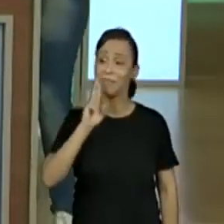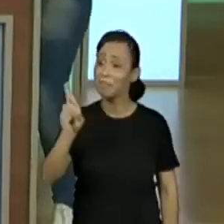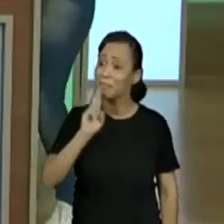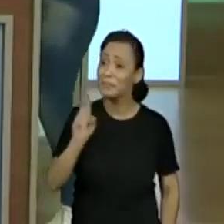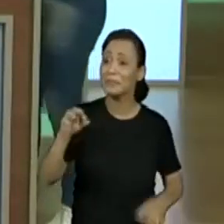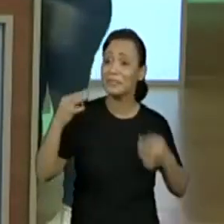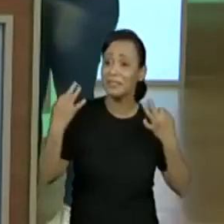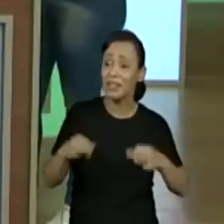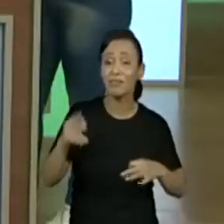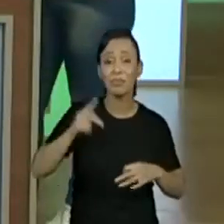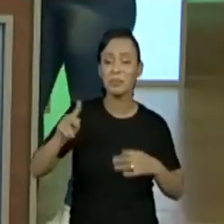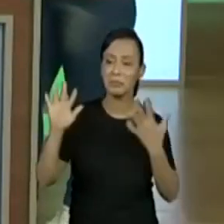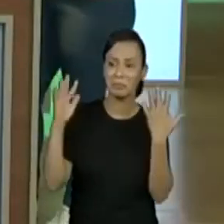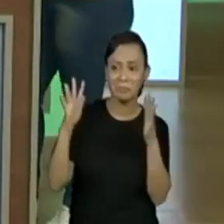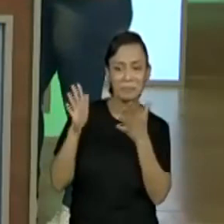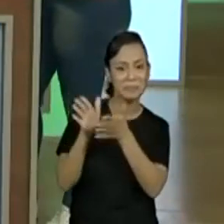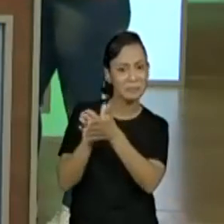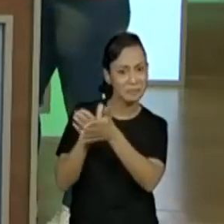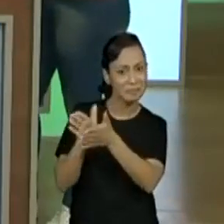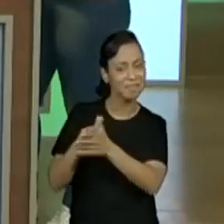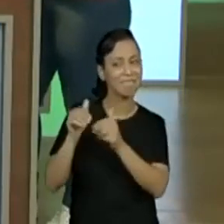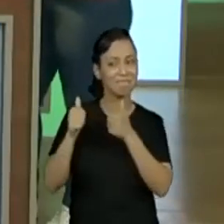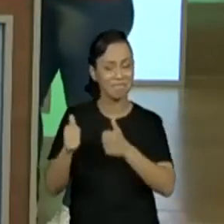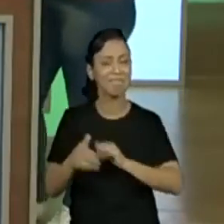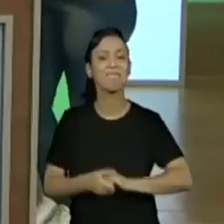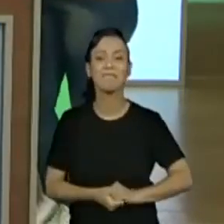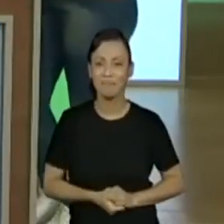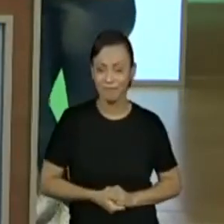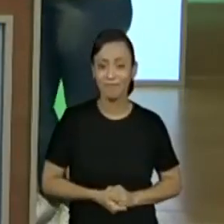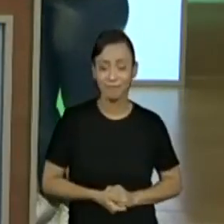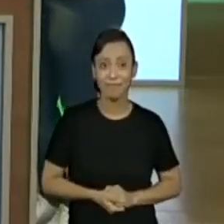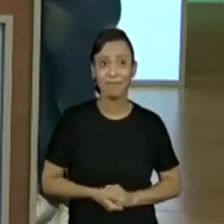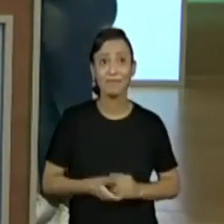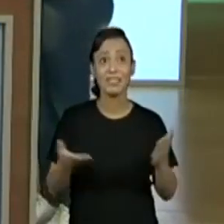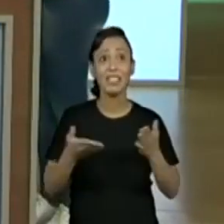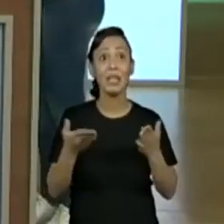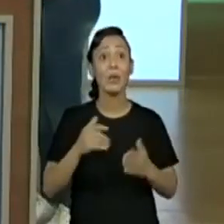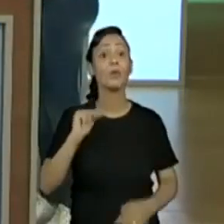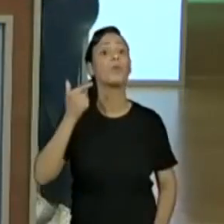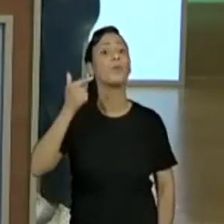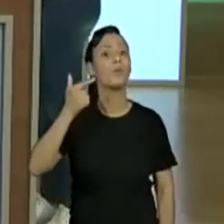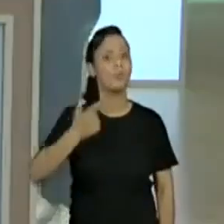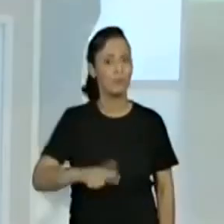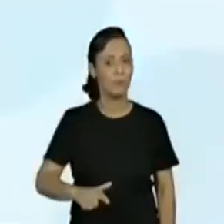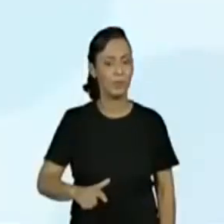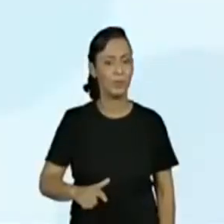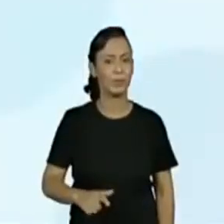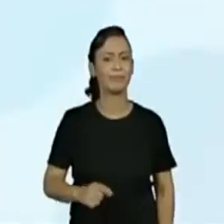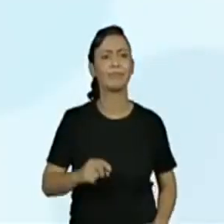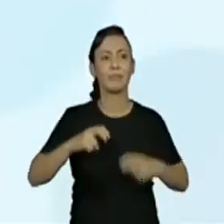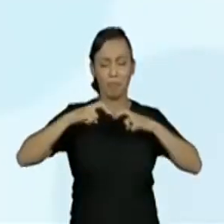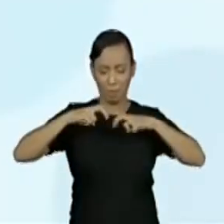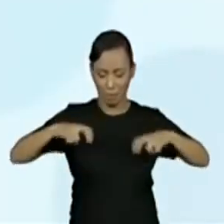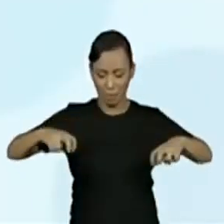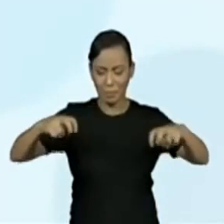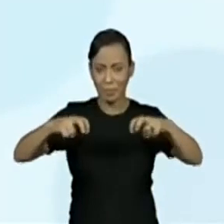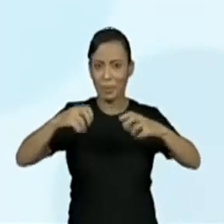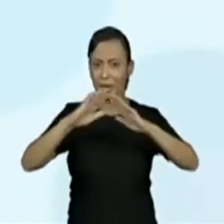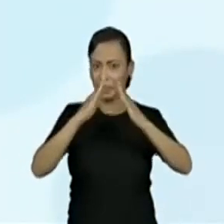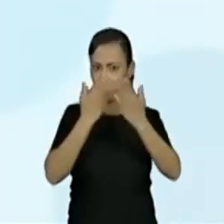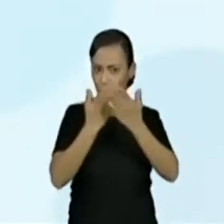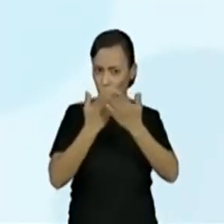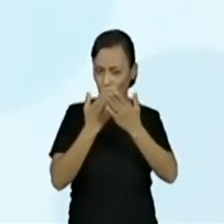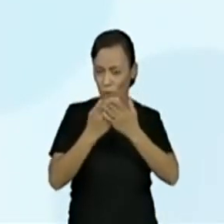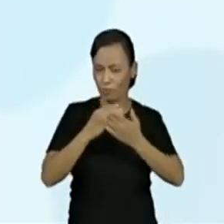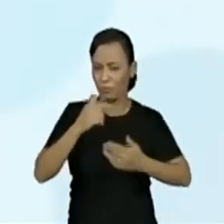também. Olha, vamos então para a alternativa B. Prestar atenção na no enunciado. Na segunda vez, então vamos ler com bastante